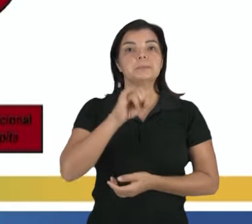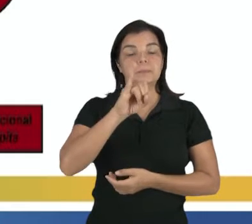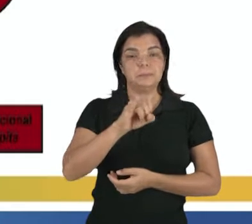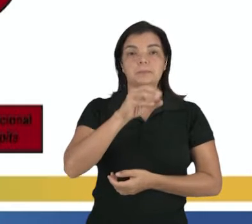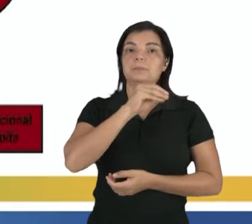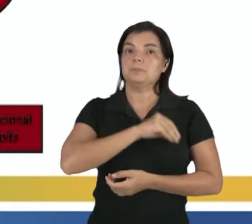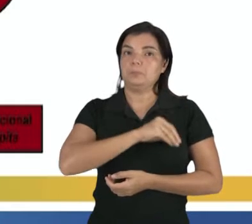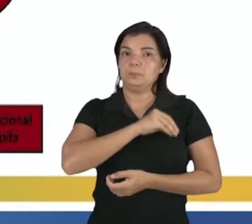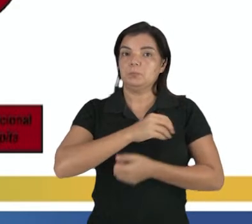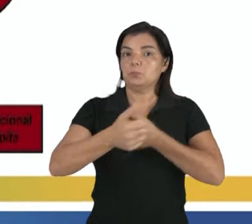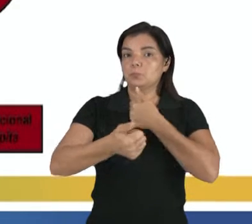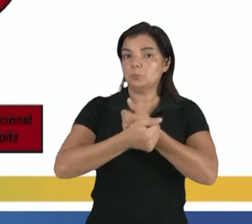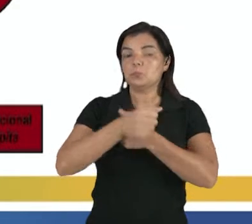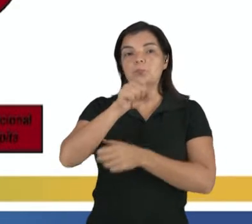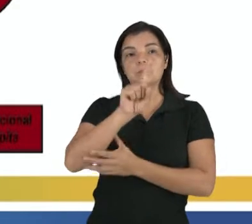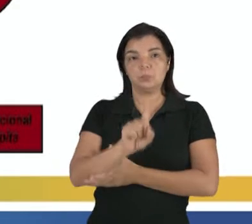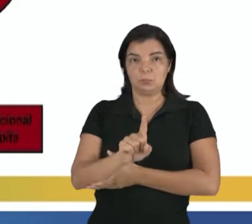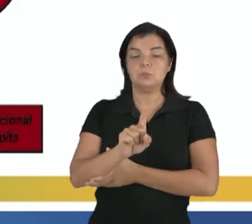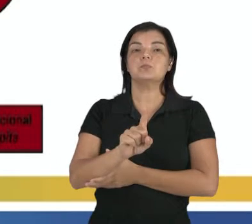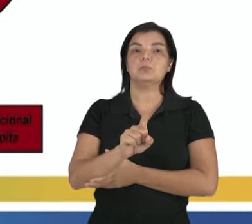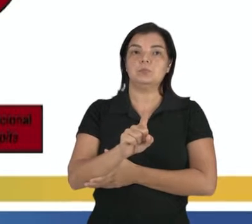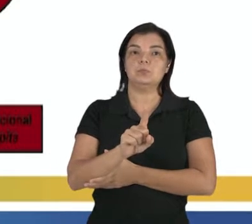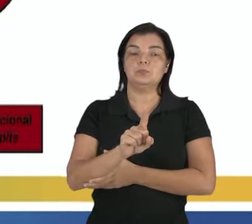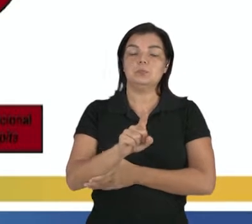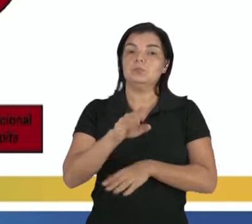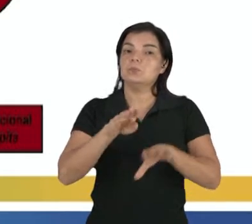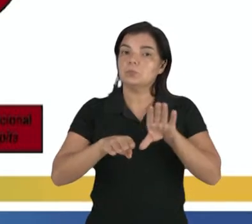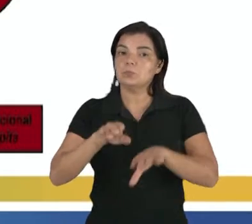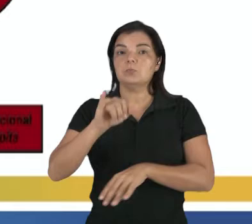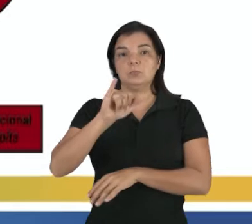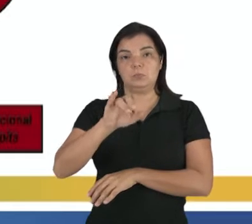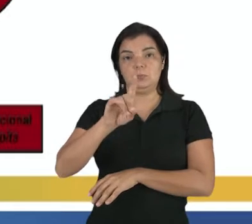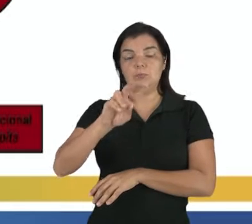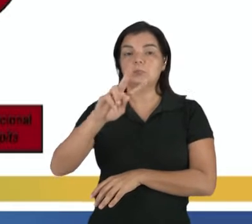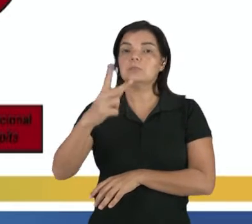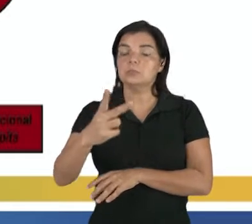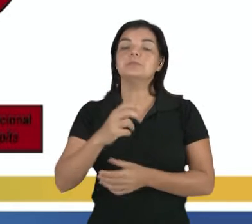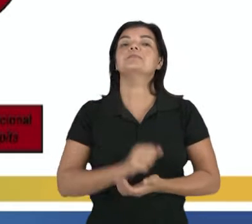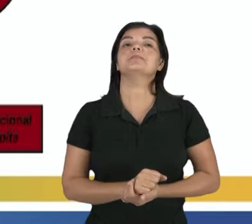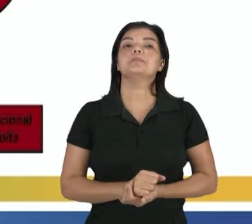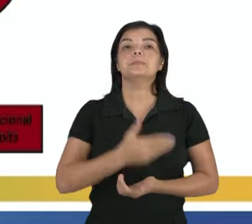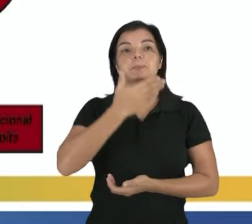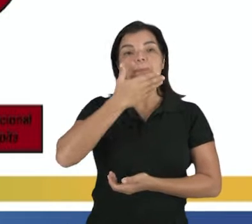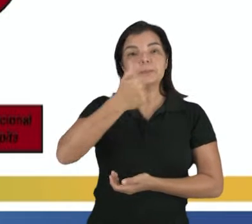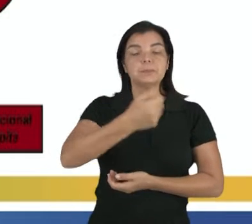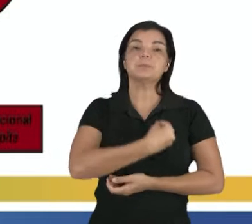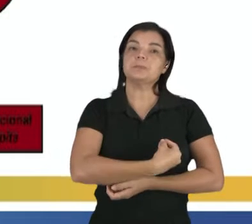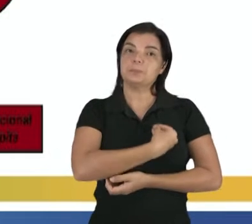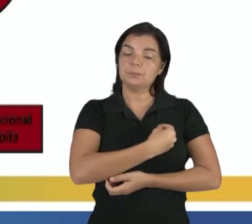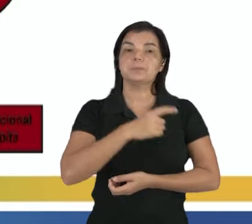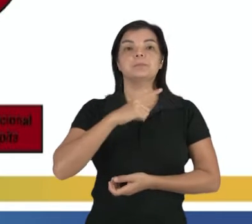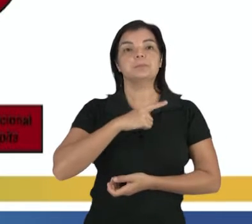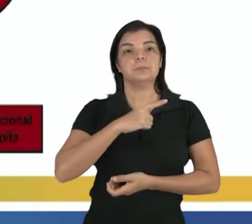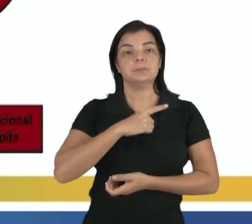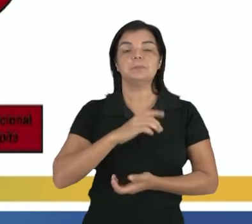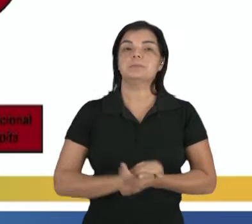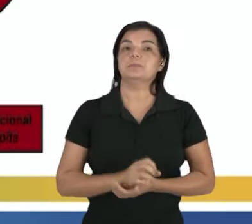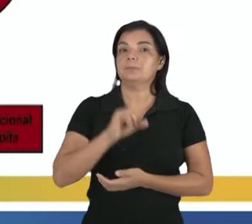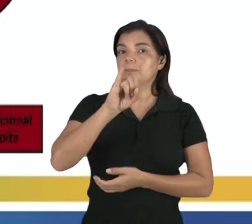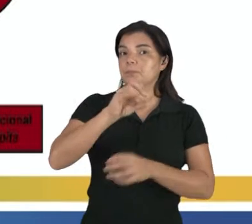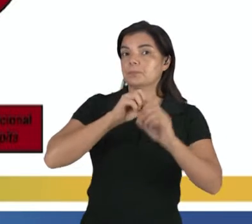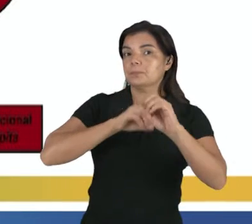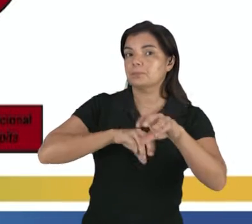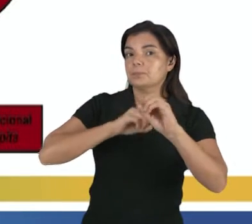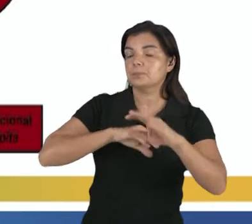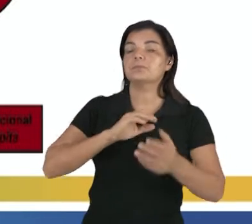a renda for próxima de 1, na medida do índice do IDH, melhor padrão de vida terá aquela pessoa. Se a educação